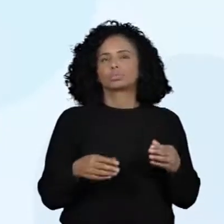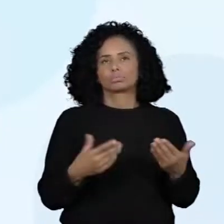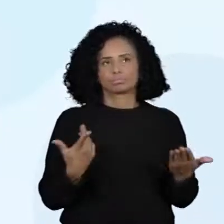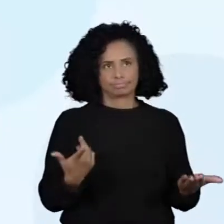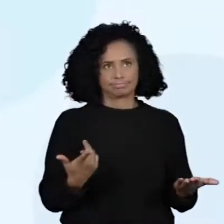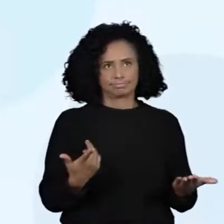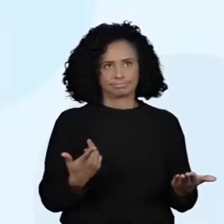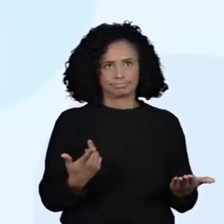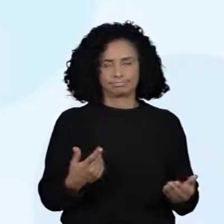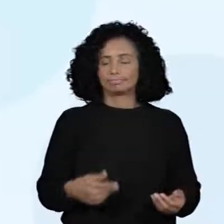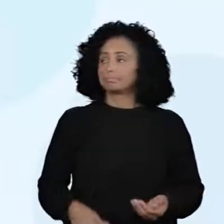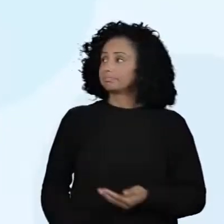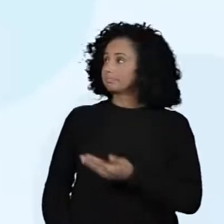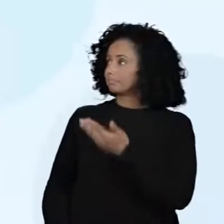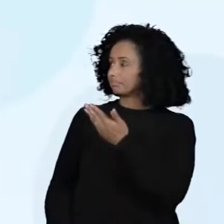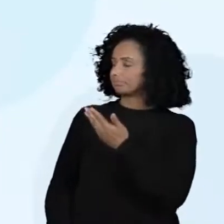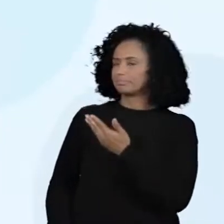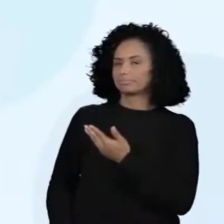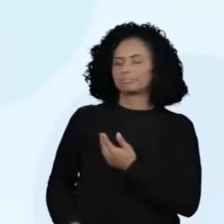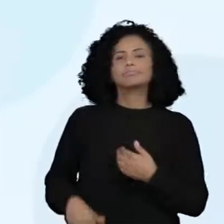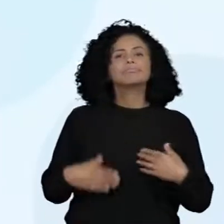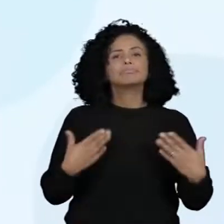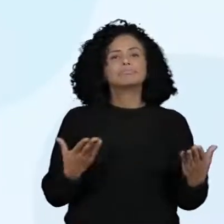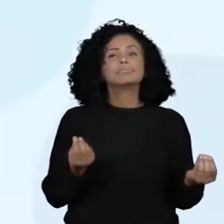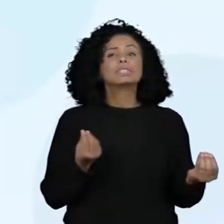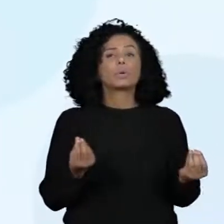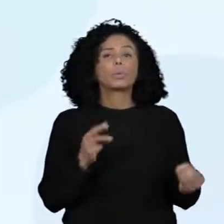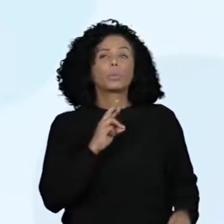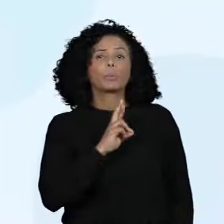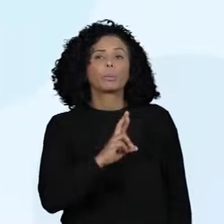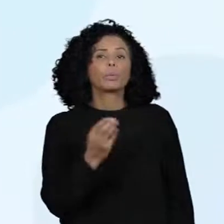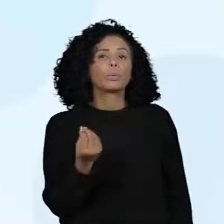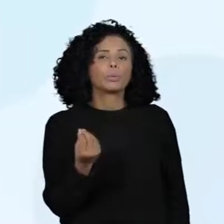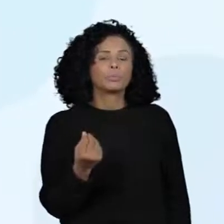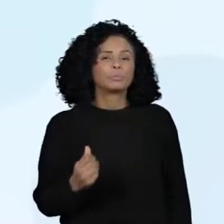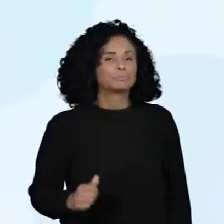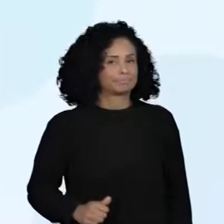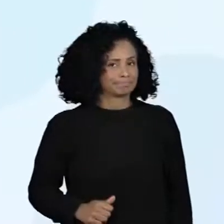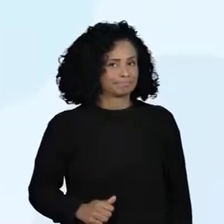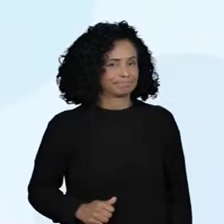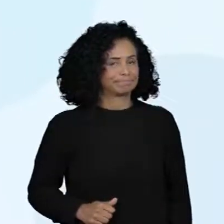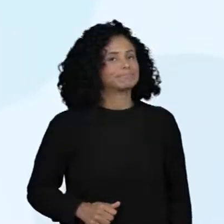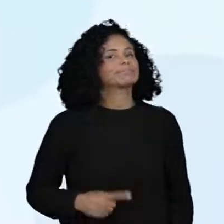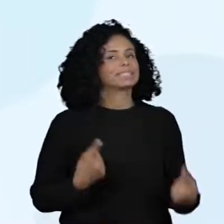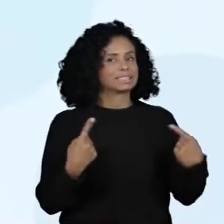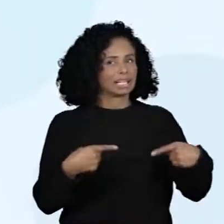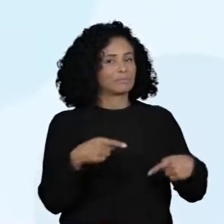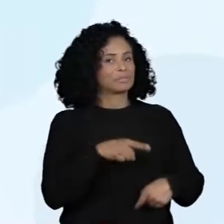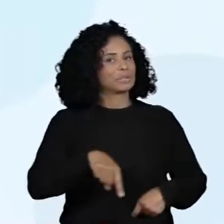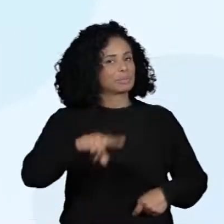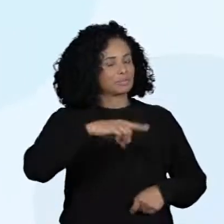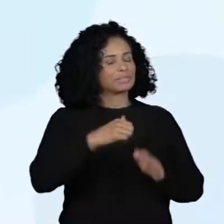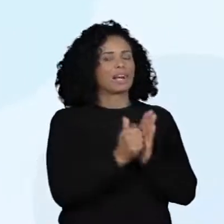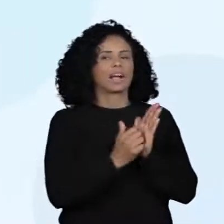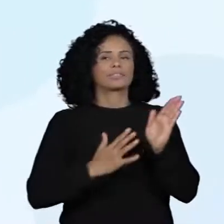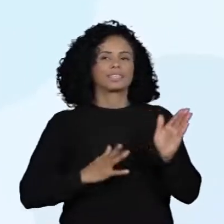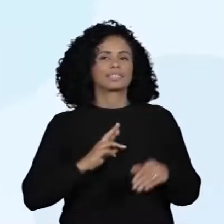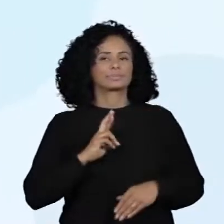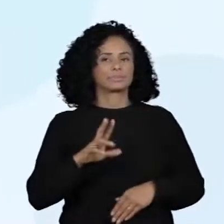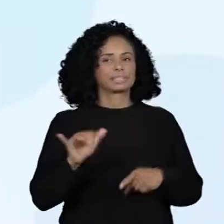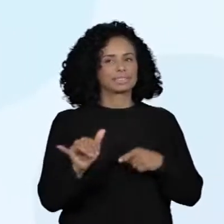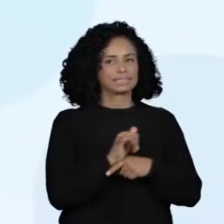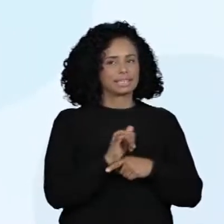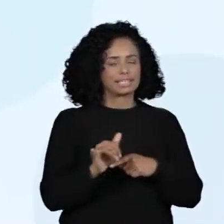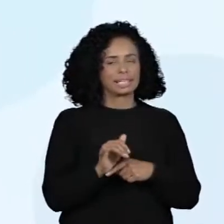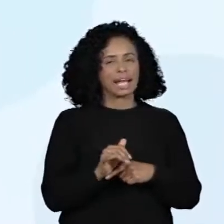e 18 da Europa. E aí, como vamos resolver? Vamos deixar aí para vocês desenvolverem as estratégias